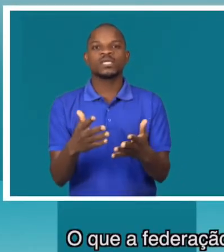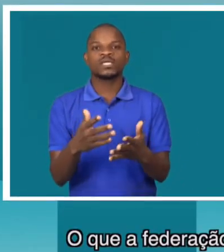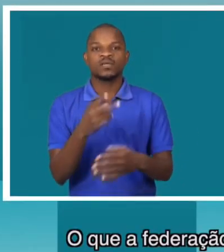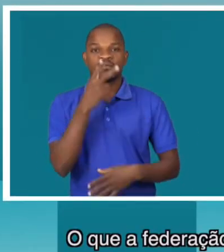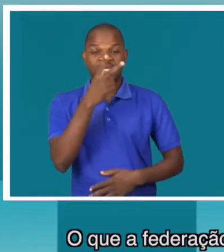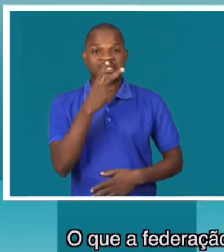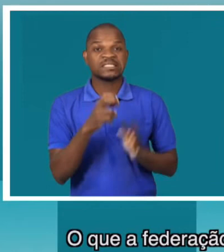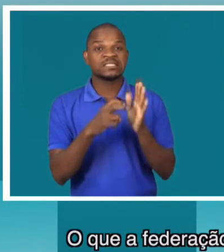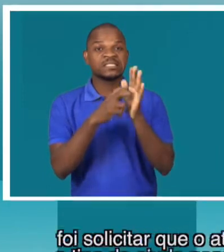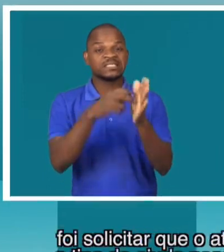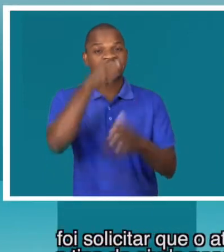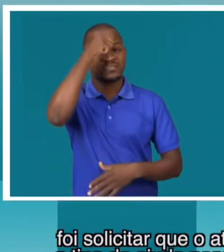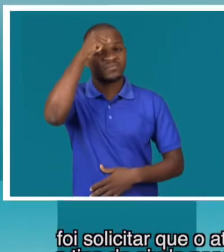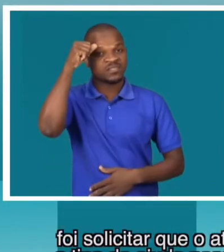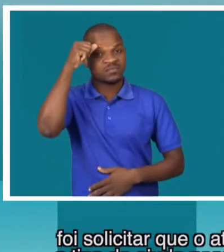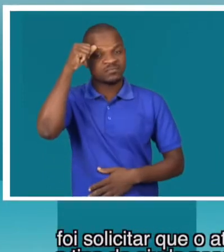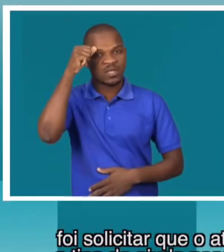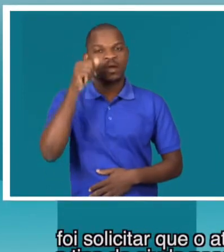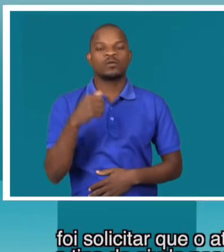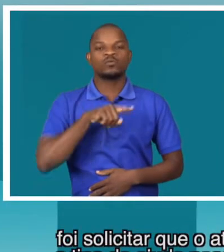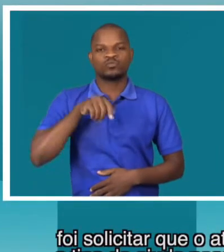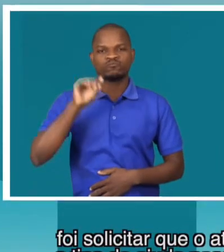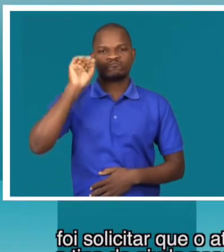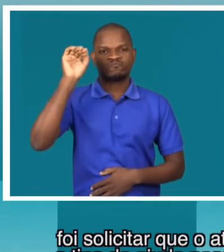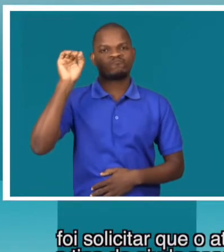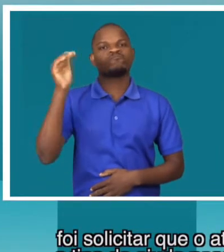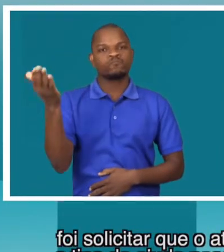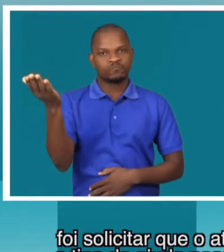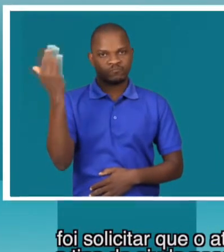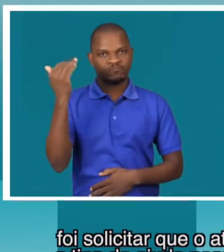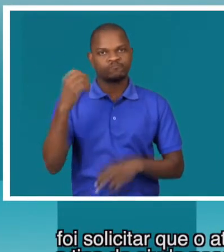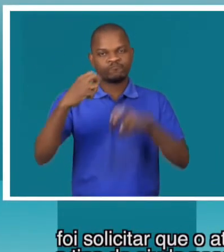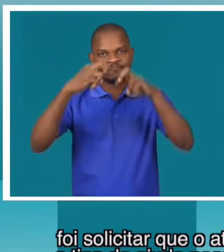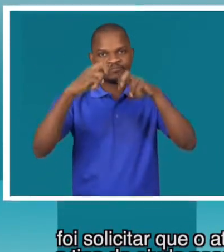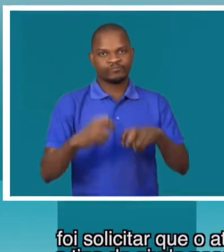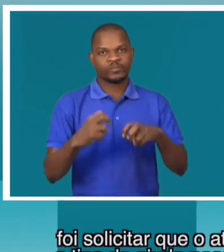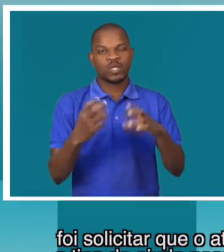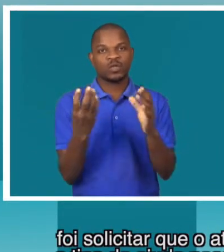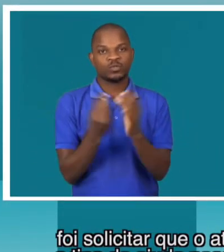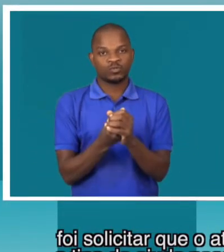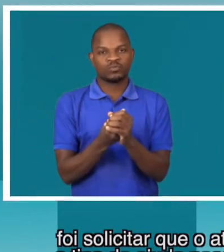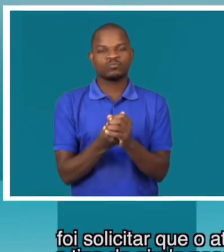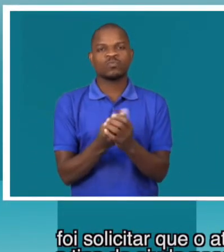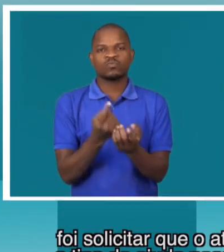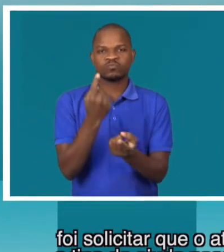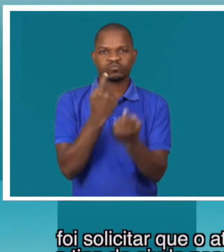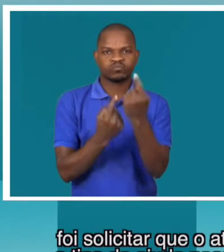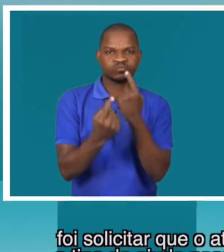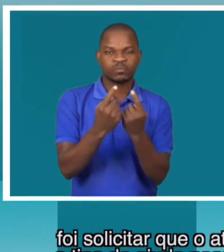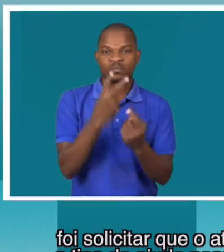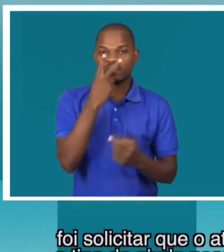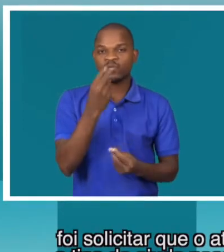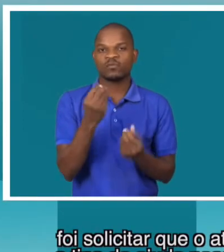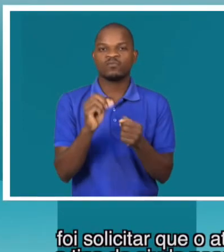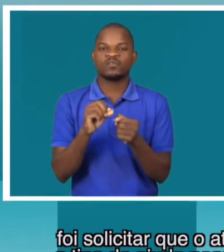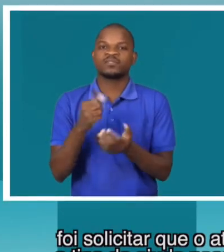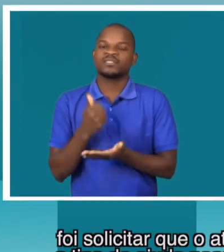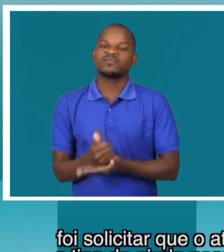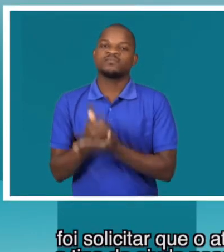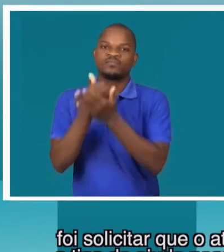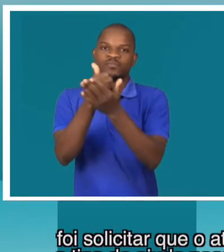embarcar, foi solicitar ao atleta que aparecesse à Federação e que todo tipo de ajuda necessária poderíamos fazer